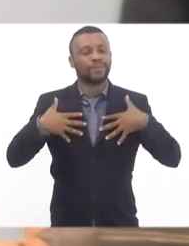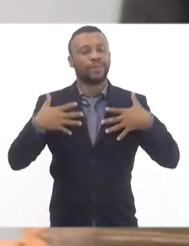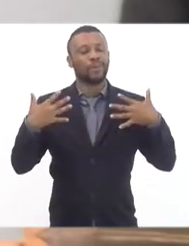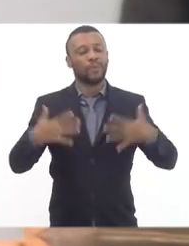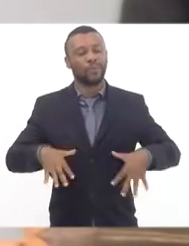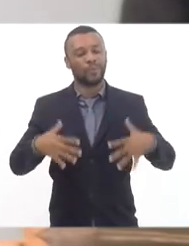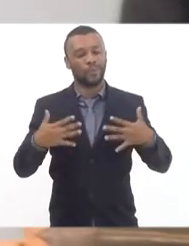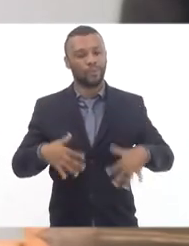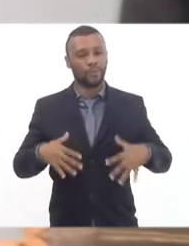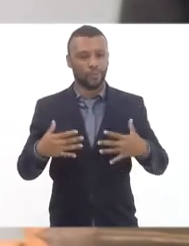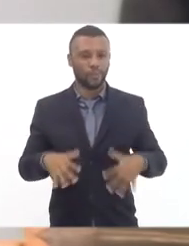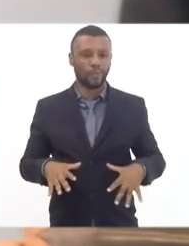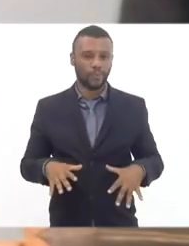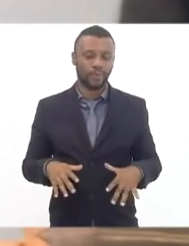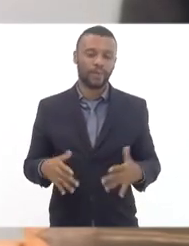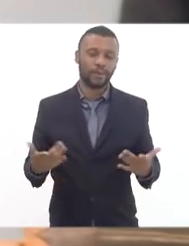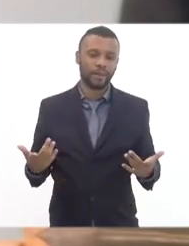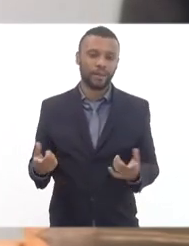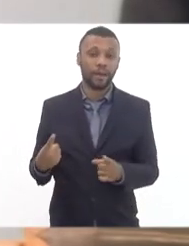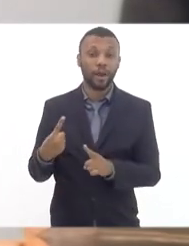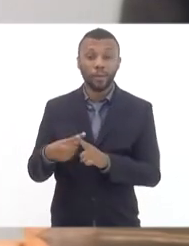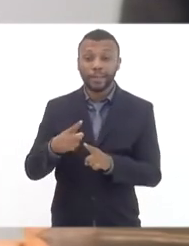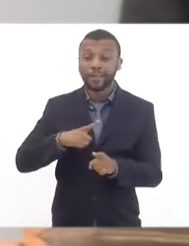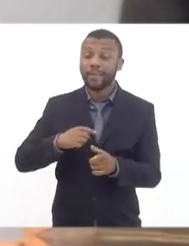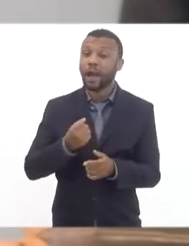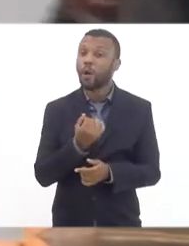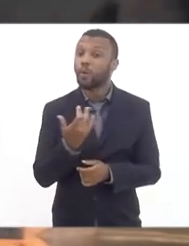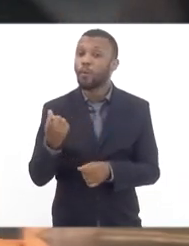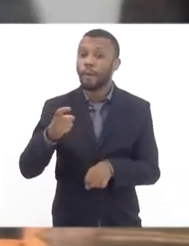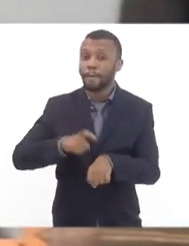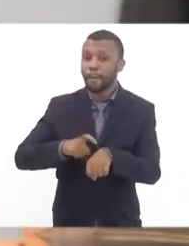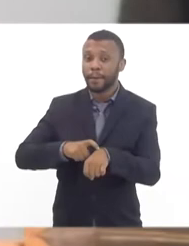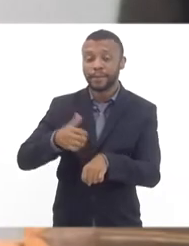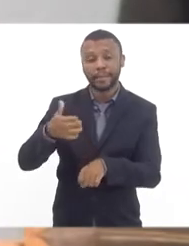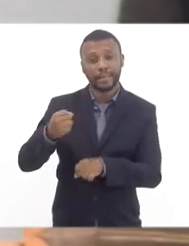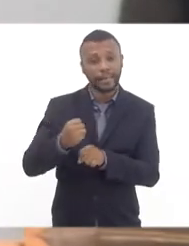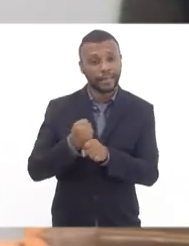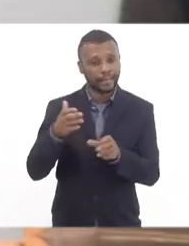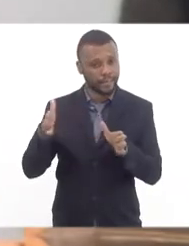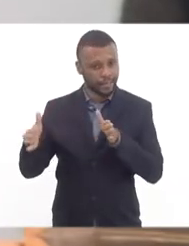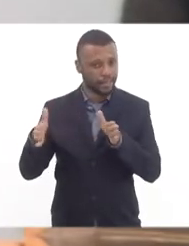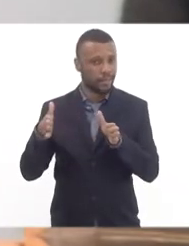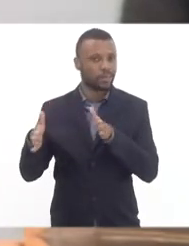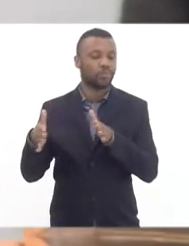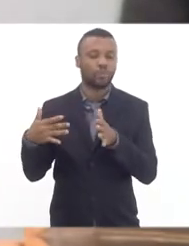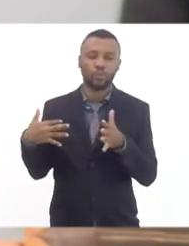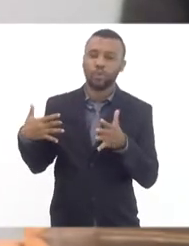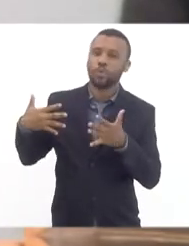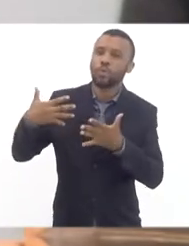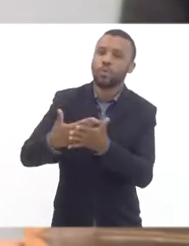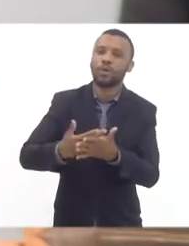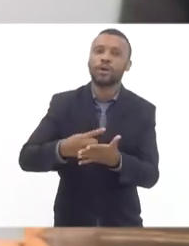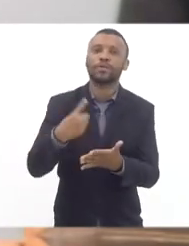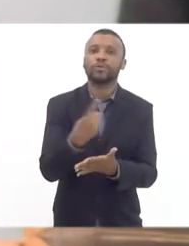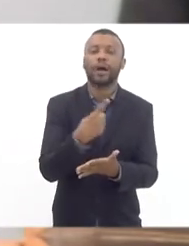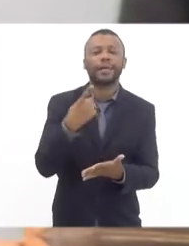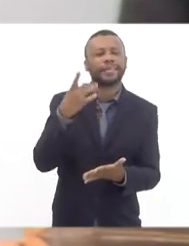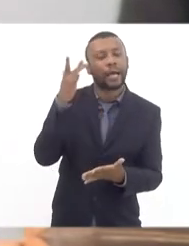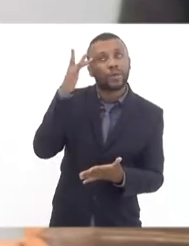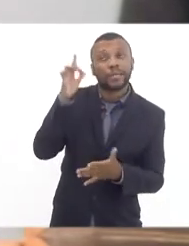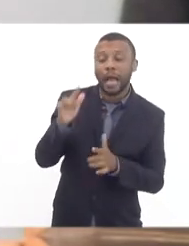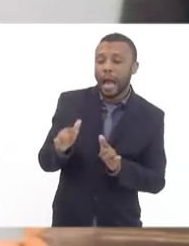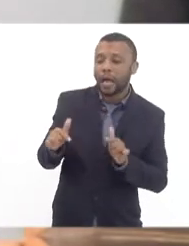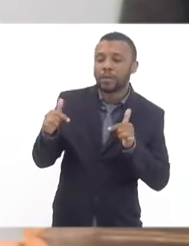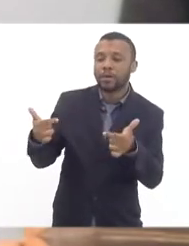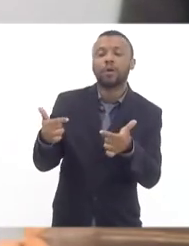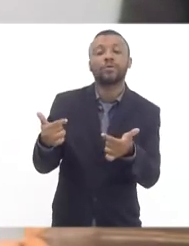muito grande mesmo, porque teve alguns momentos desses 10 anos, deputado Ronaldo Anchieta, que a gente achou que nossa ação não